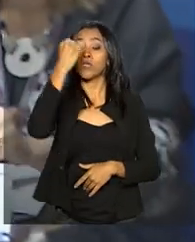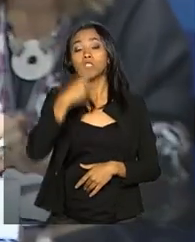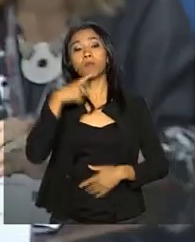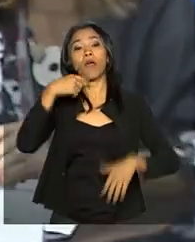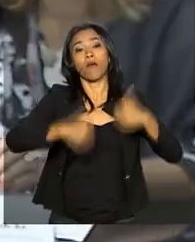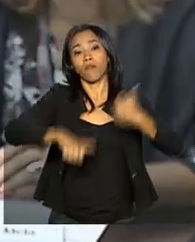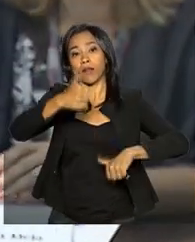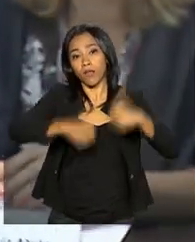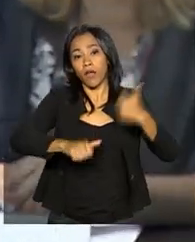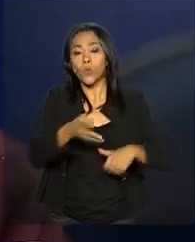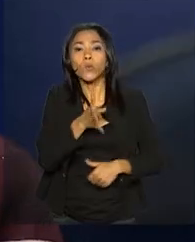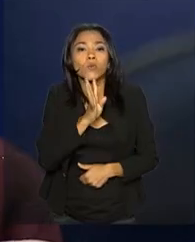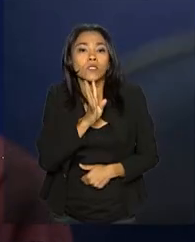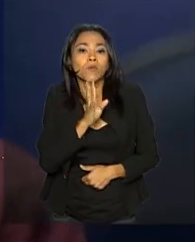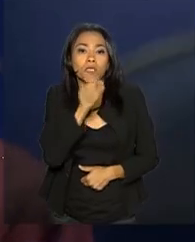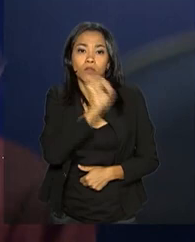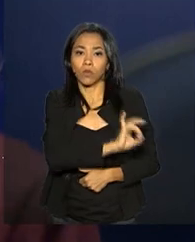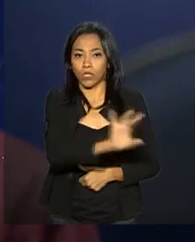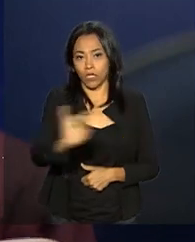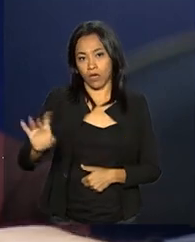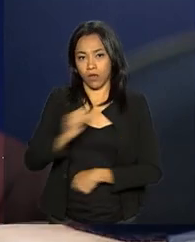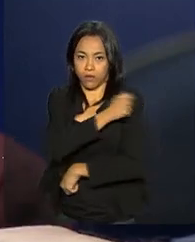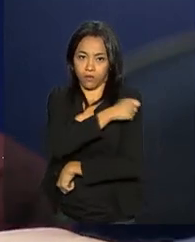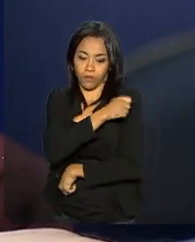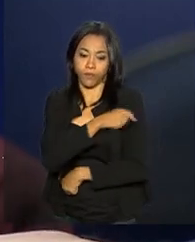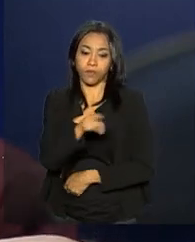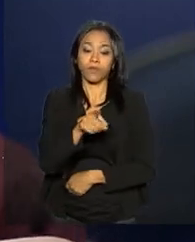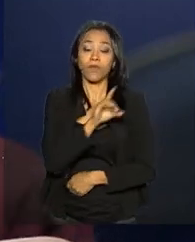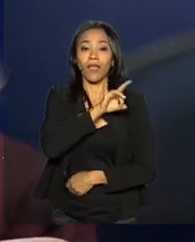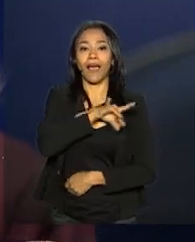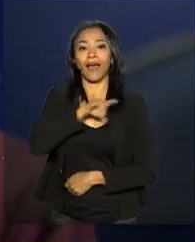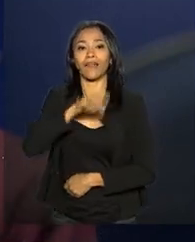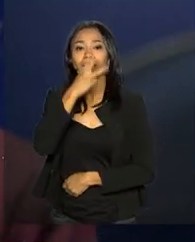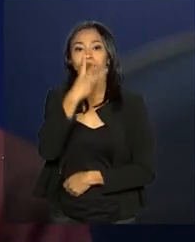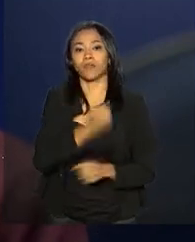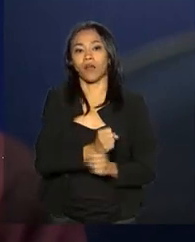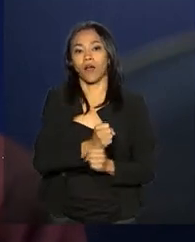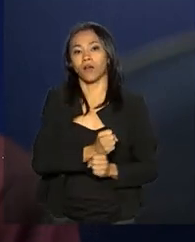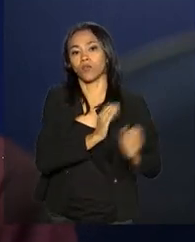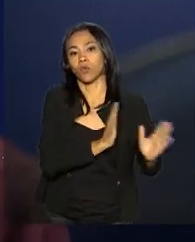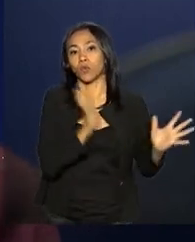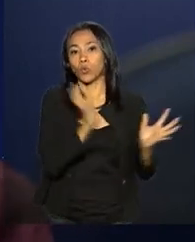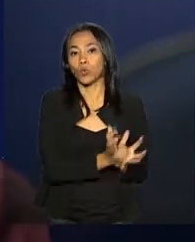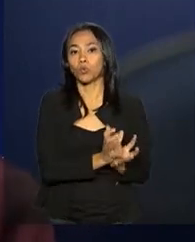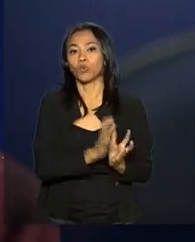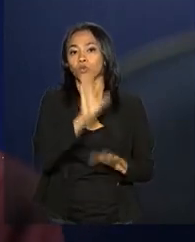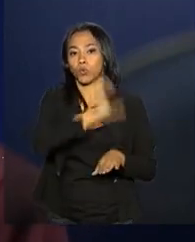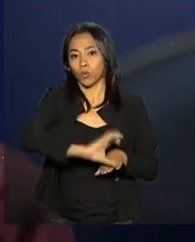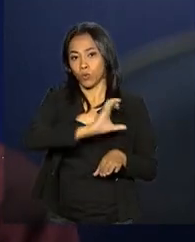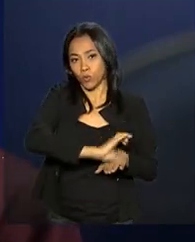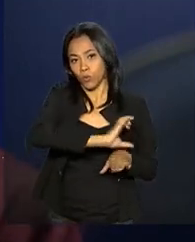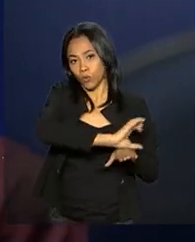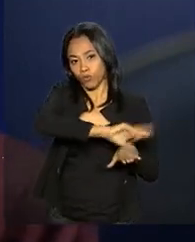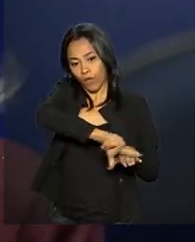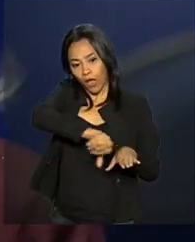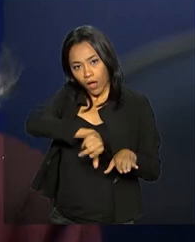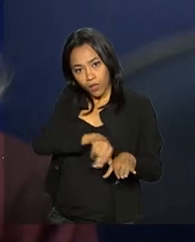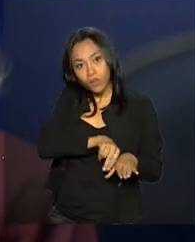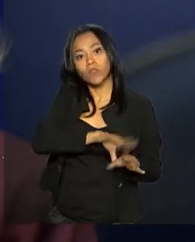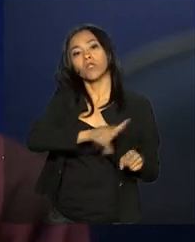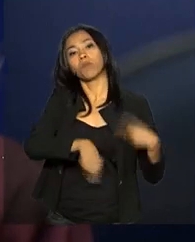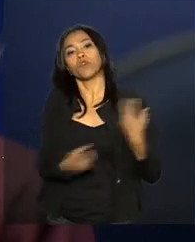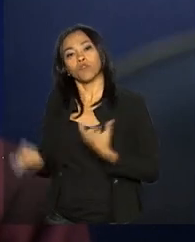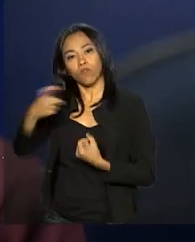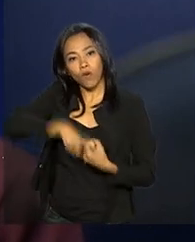dos alunos do ensino superior. A cada três anos nós avaliamos um grupo de cursos, para dar tempo, e eles voltam de